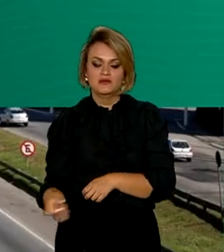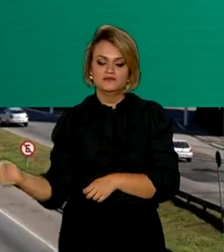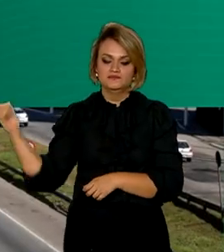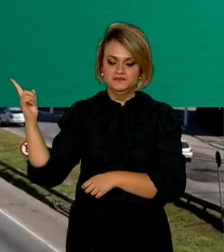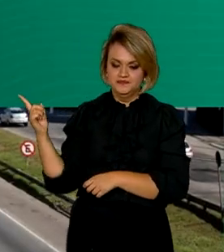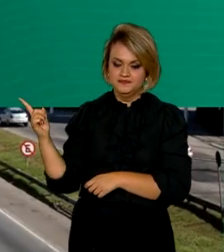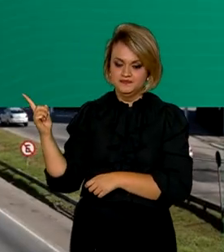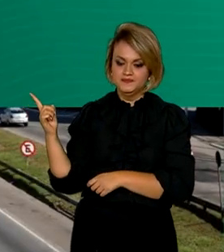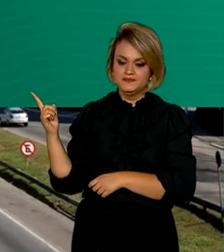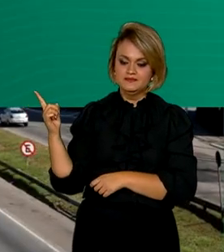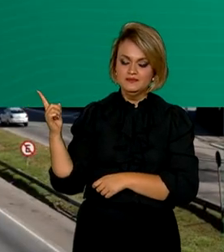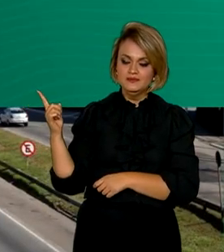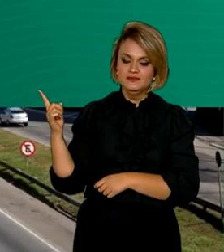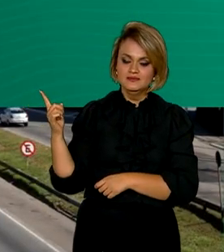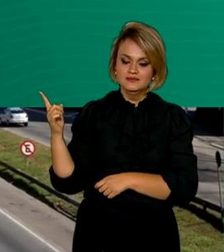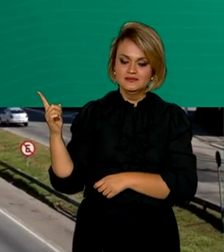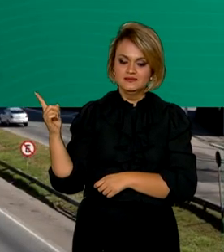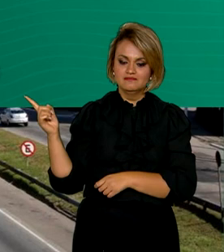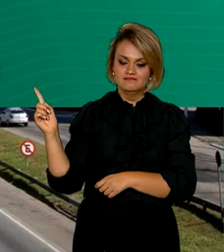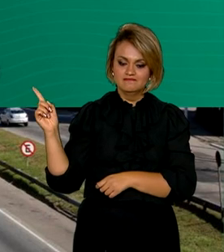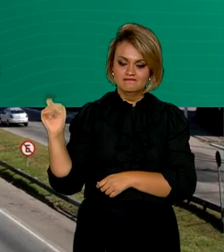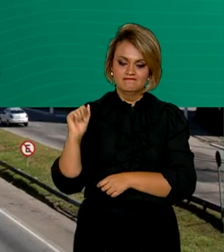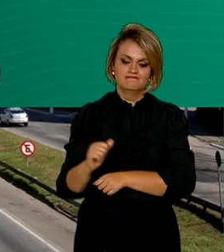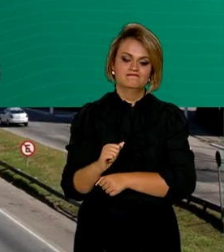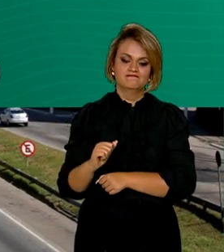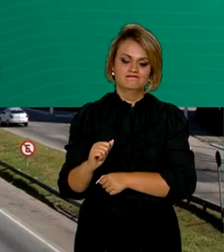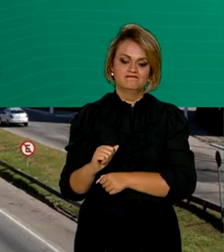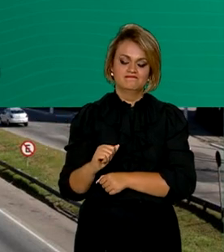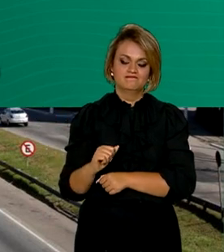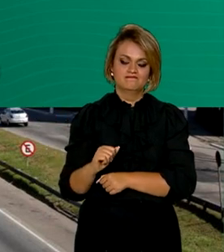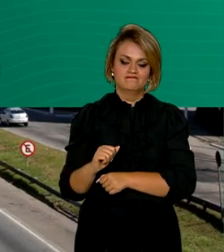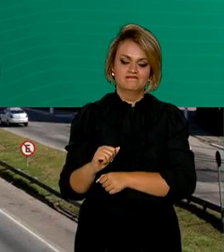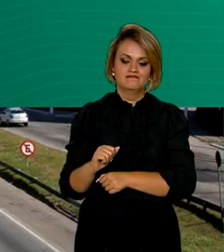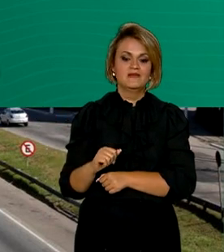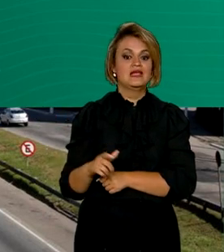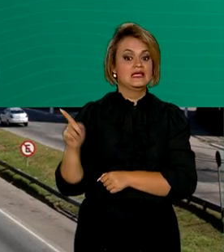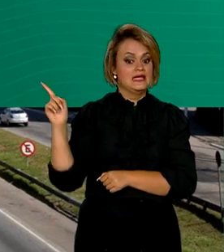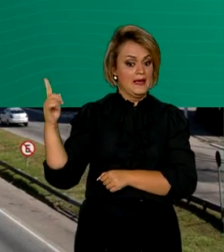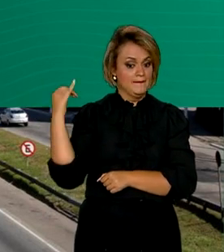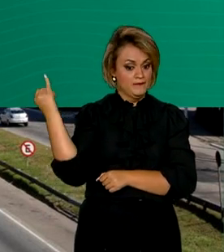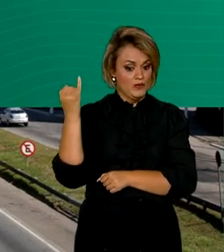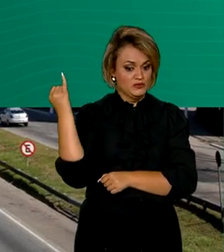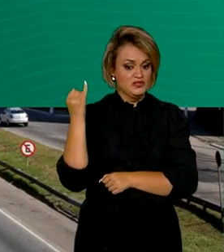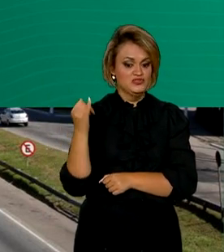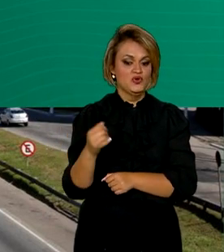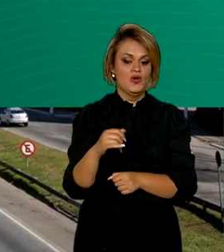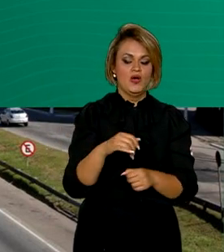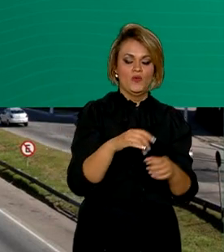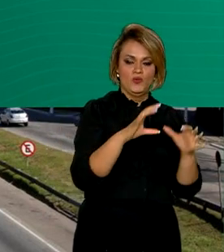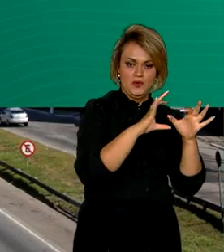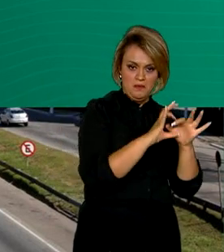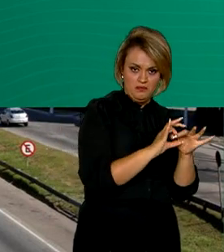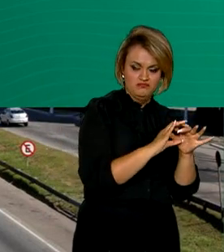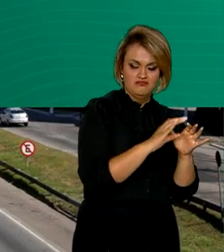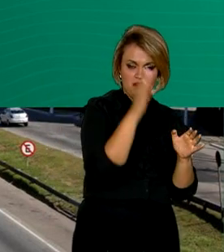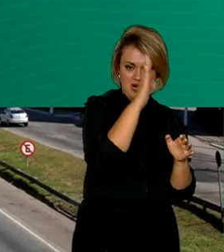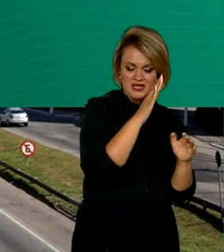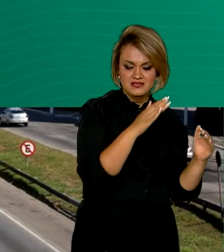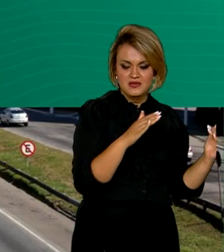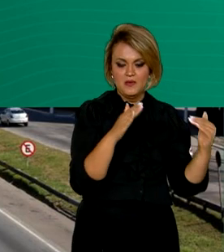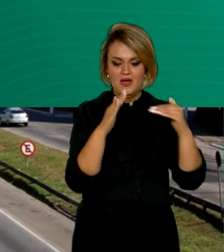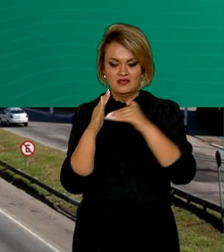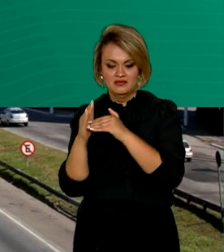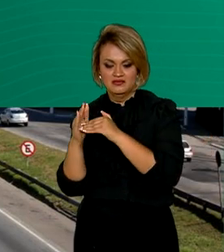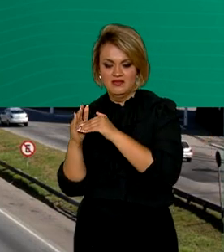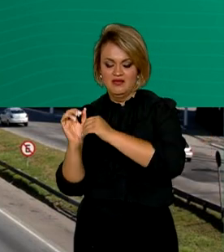da BR-267 entre Alto Caracol e Porto Murtinho, importante na ligação do Brasil ao Oceano Pacífico pela